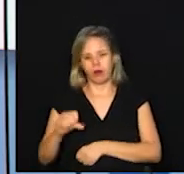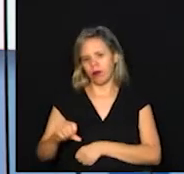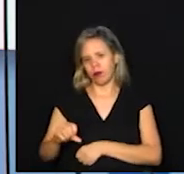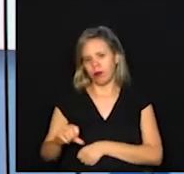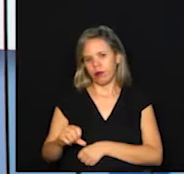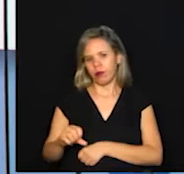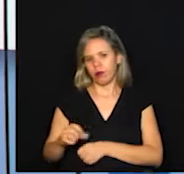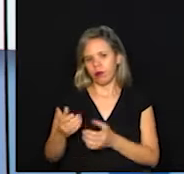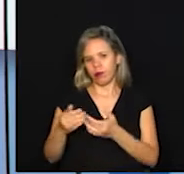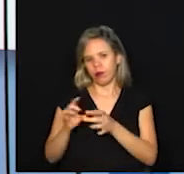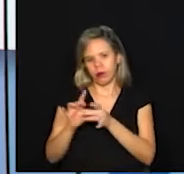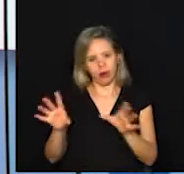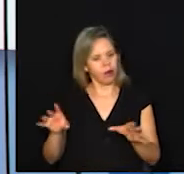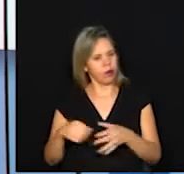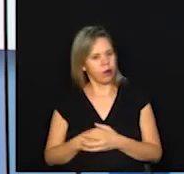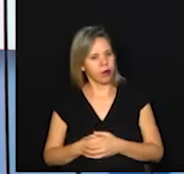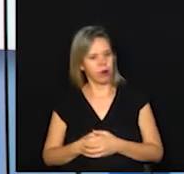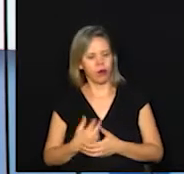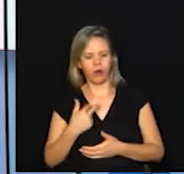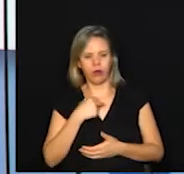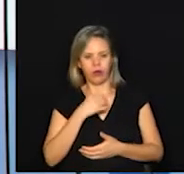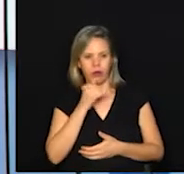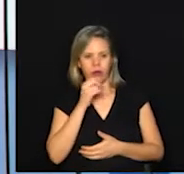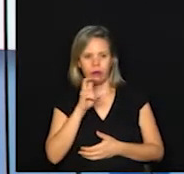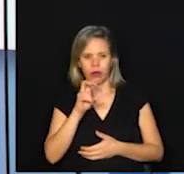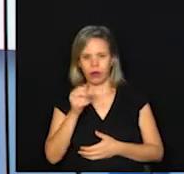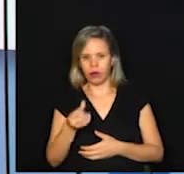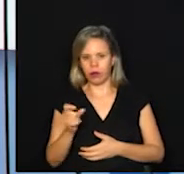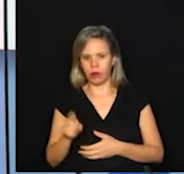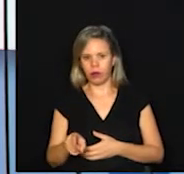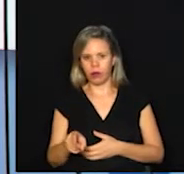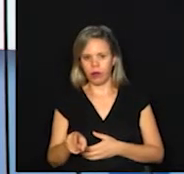19 disponíveis, uma ocupação de